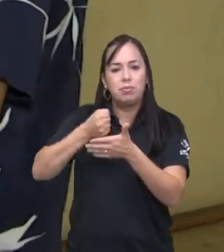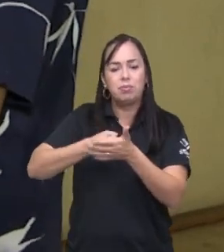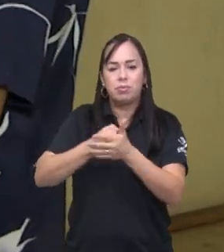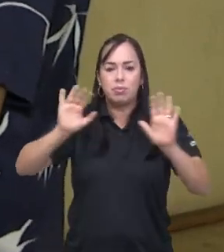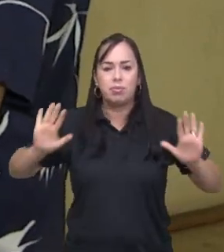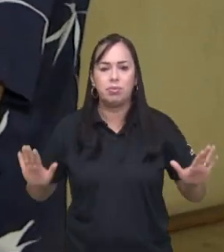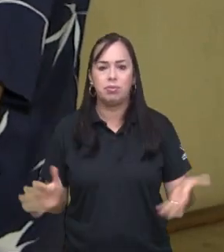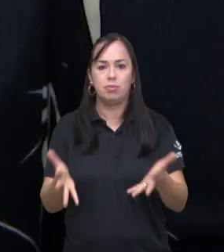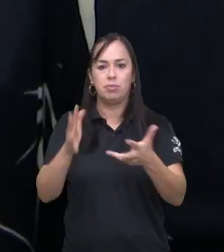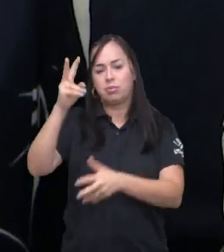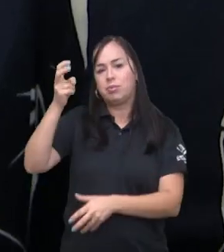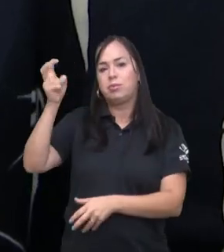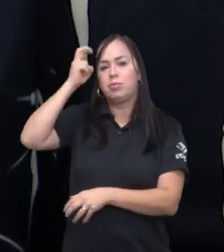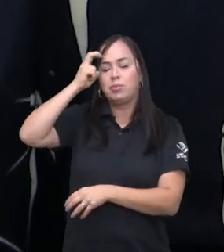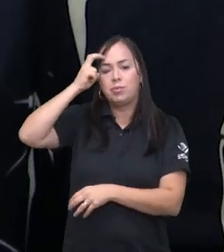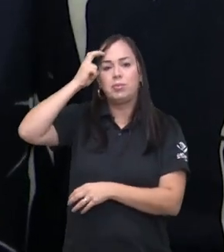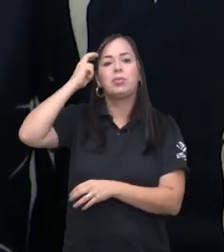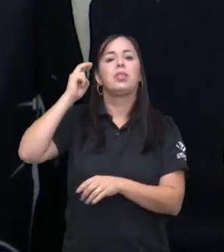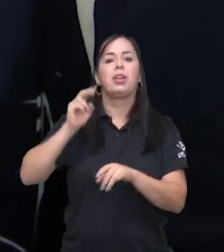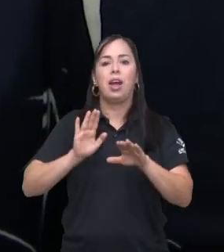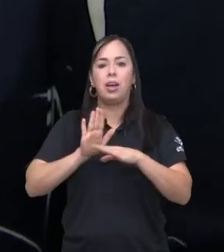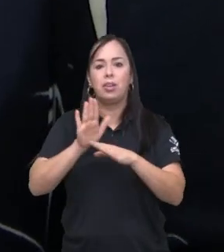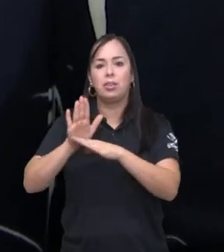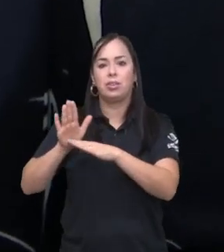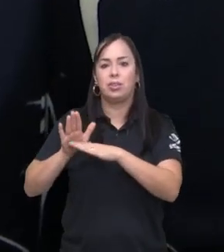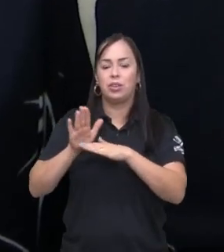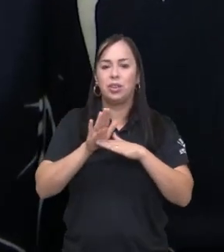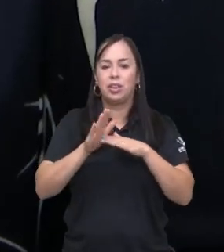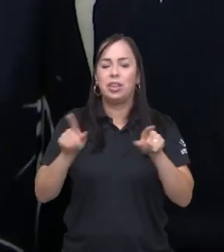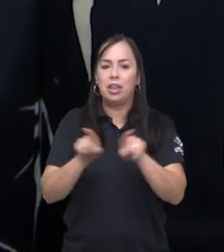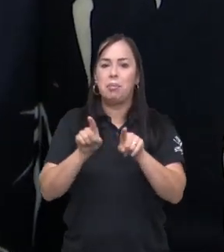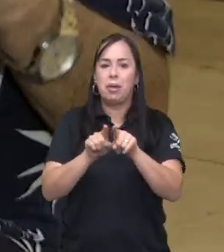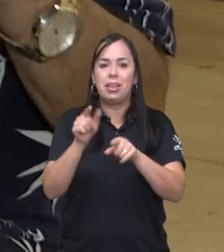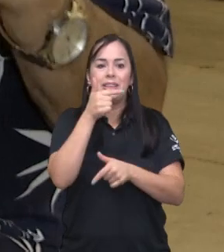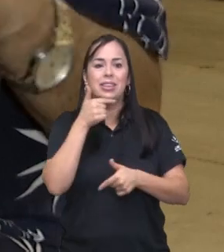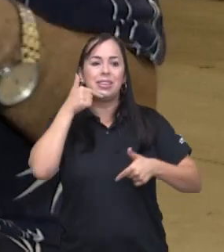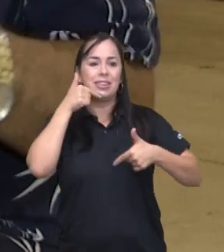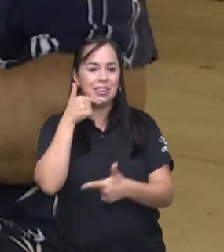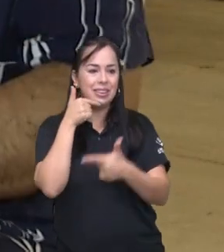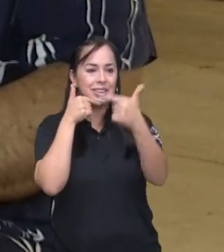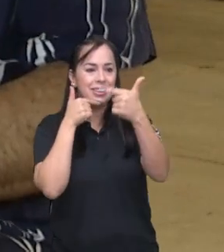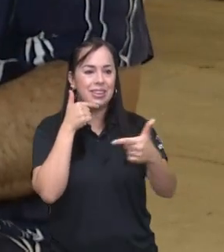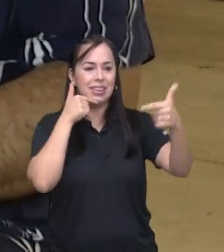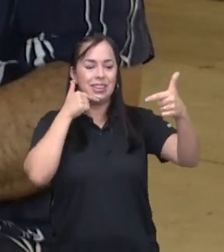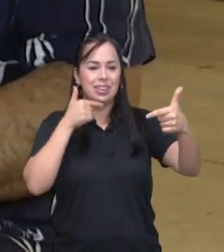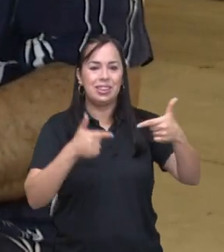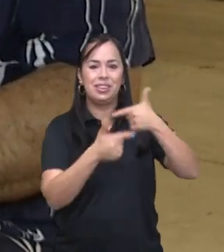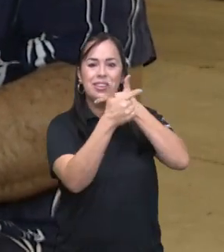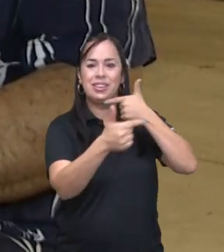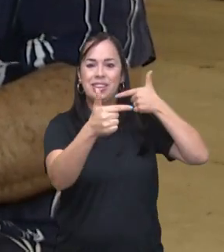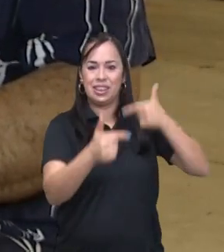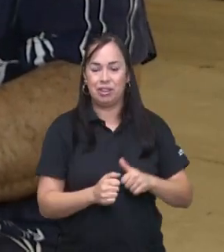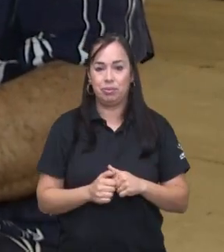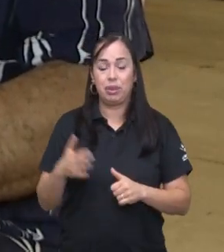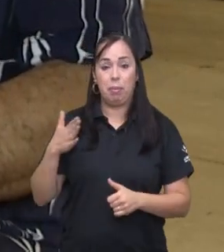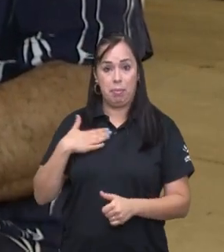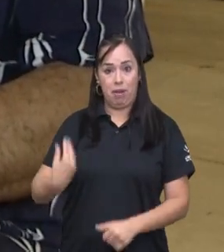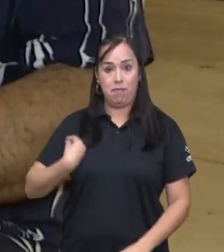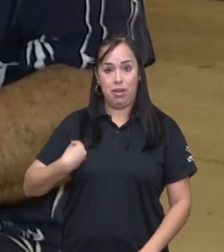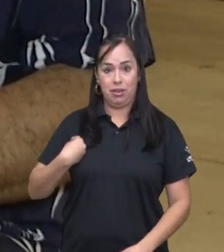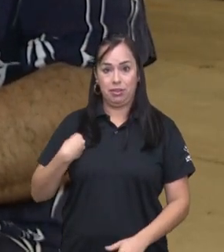fomentar a cultura local, realizando sonhos e proporcionando sorrisos. A minha caminhada, a minha trajetória, ela foi dentro